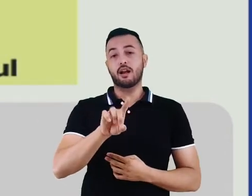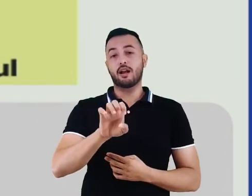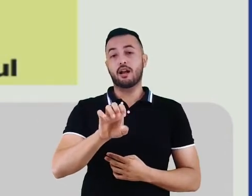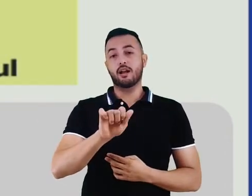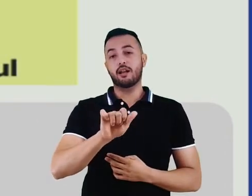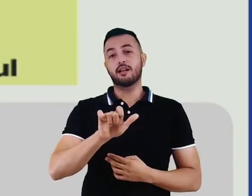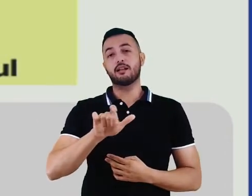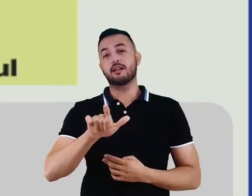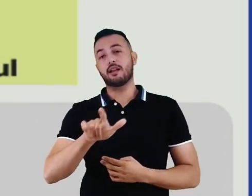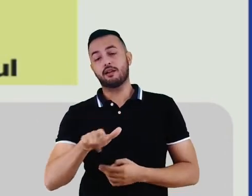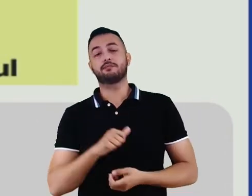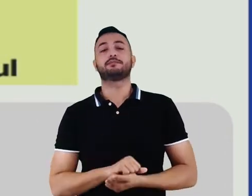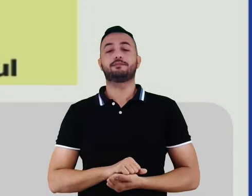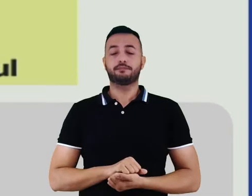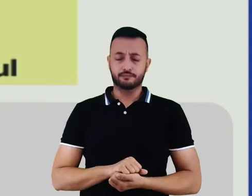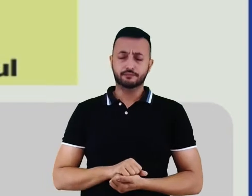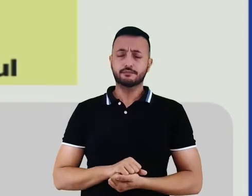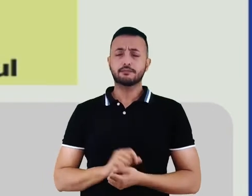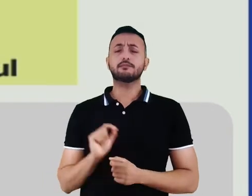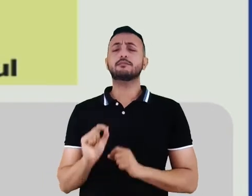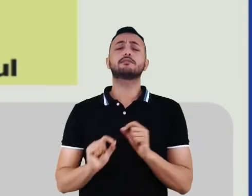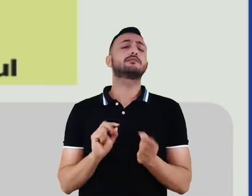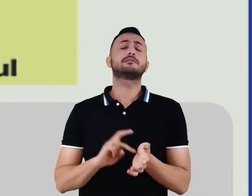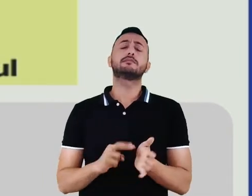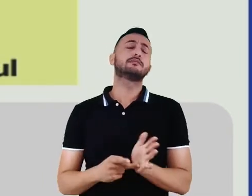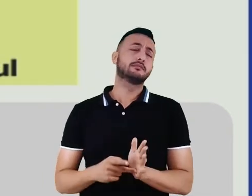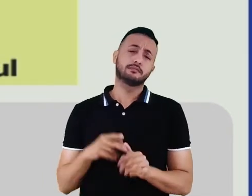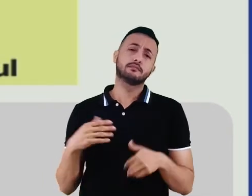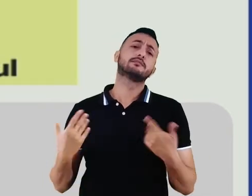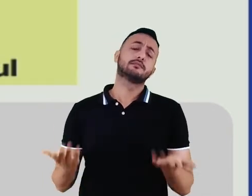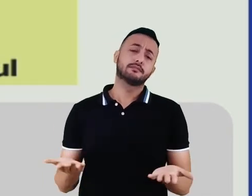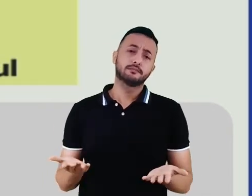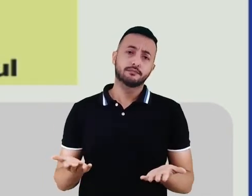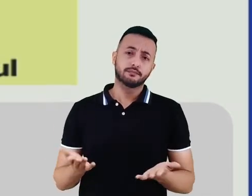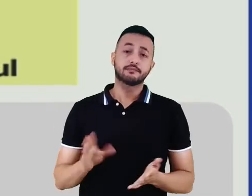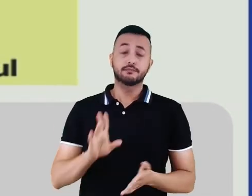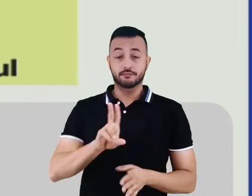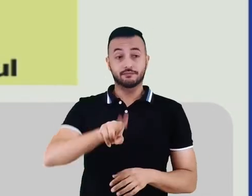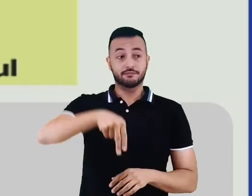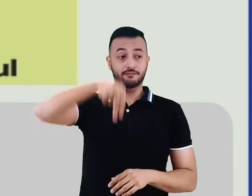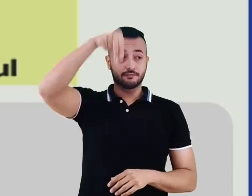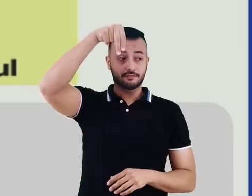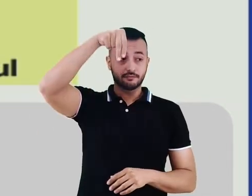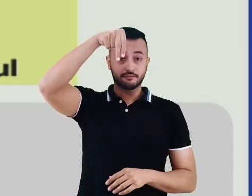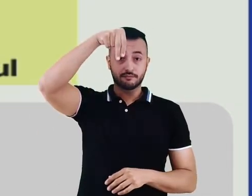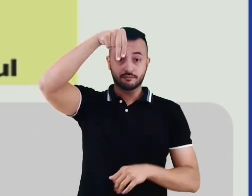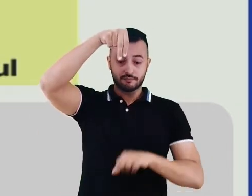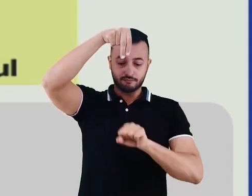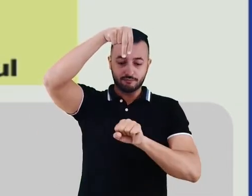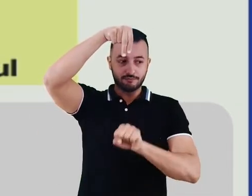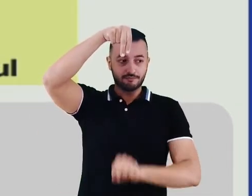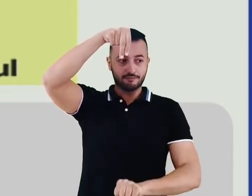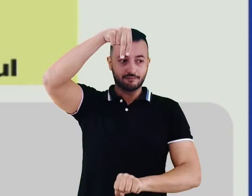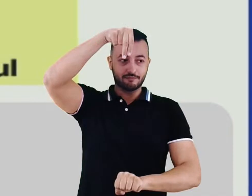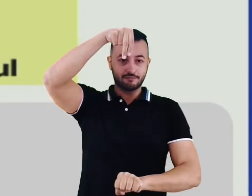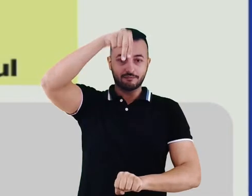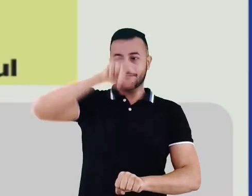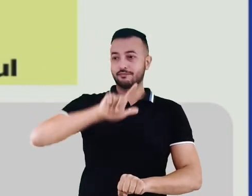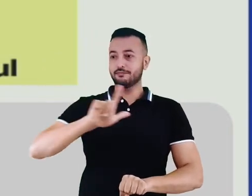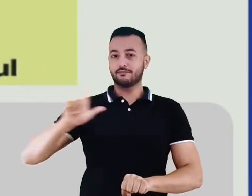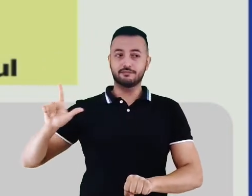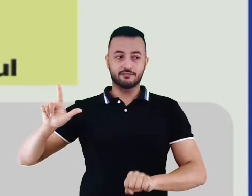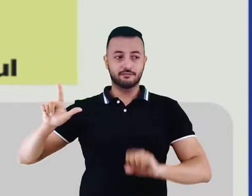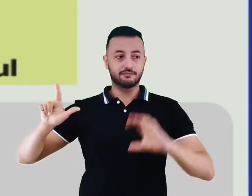que significa esses pontos cardeais? Primeiramente, quais são eles? Norte, sul,